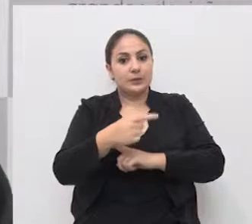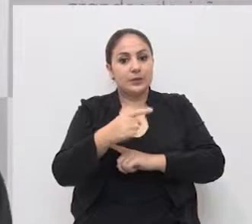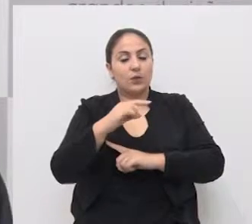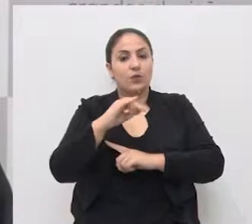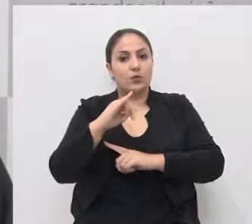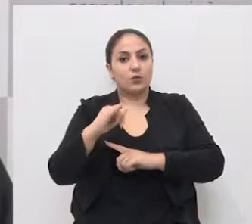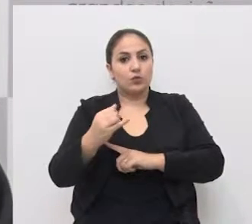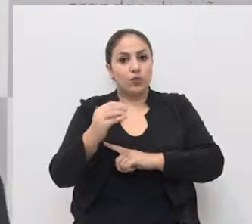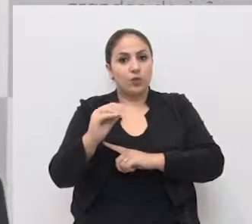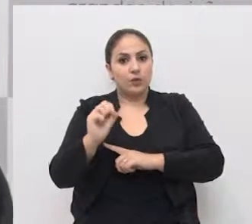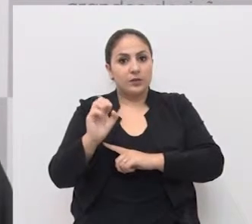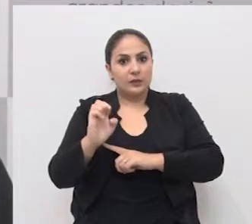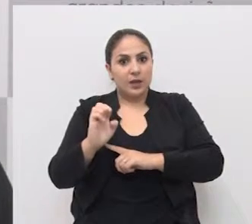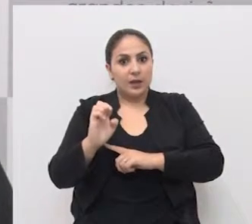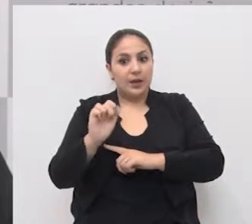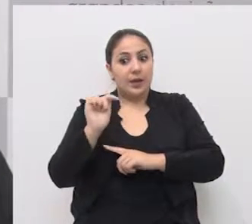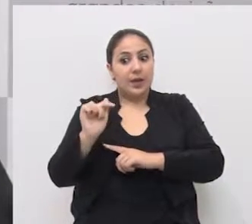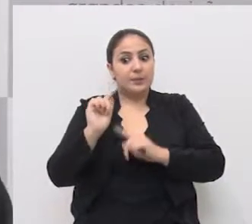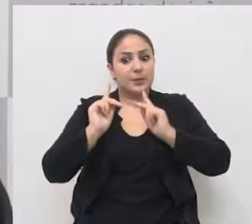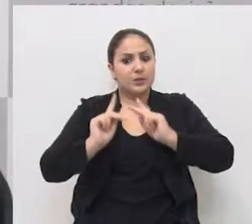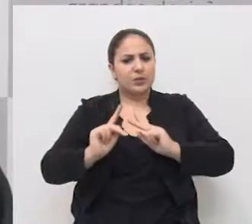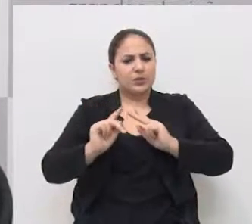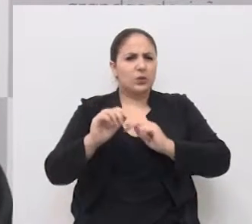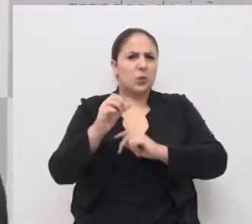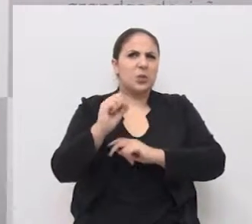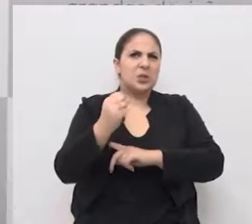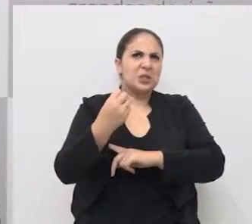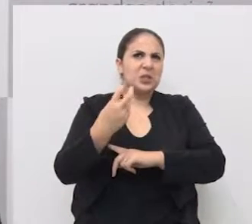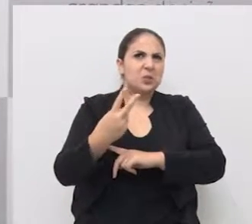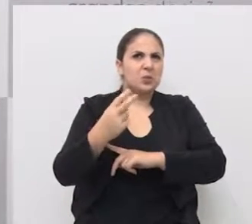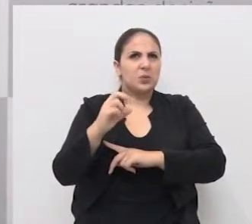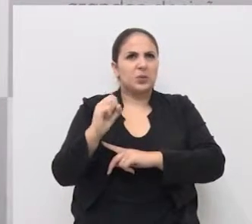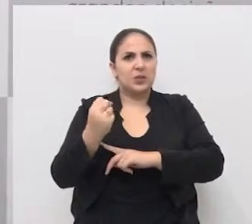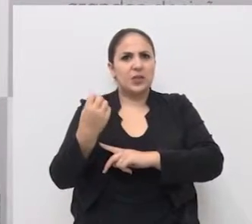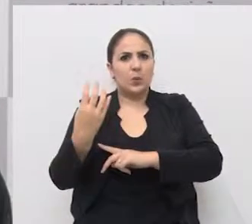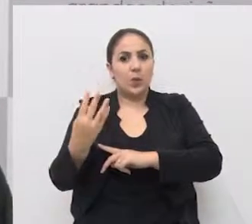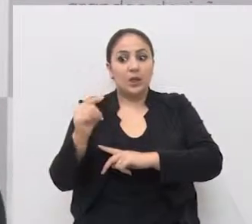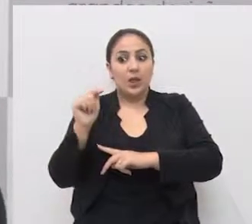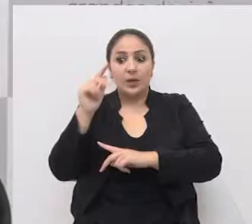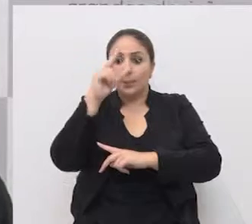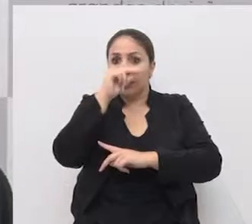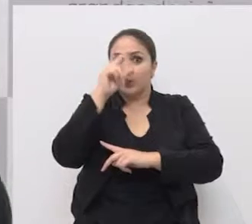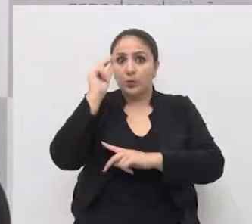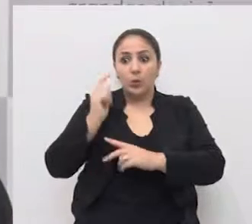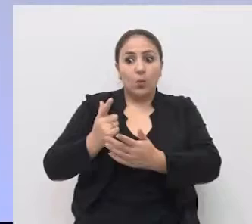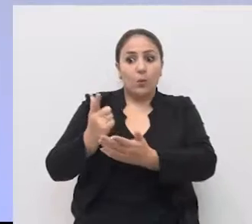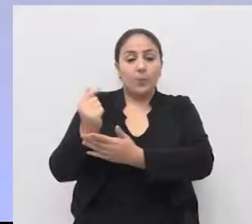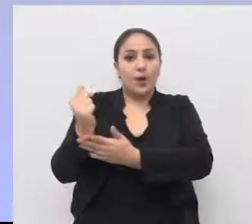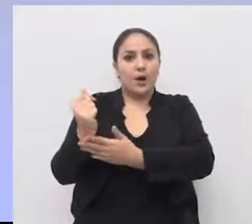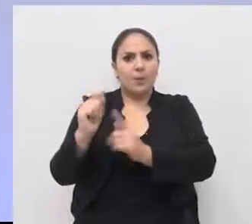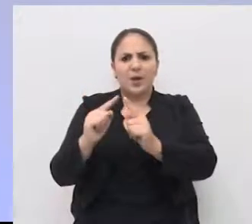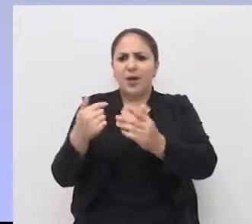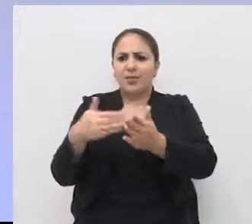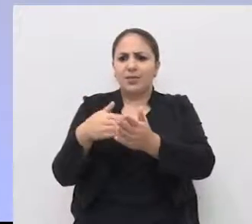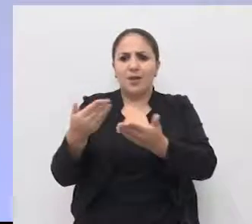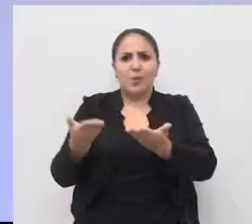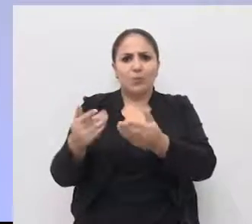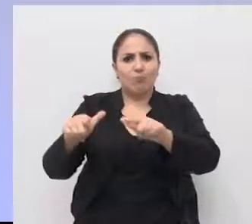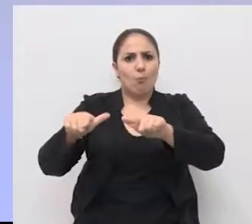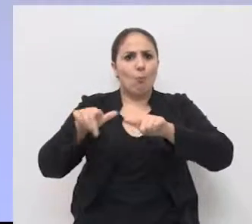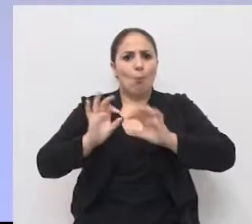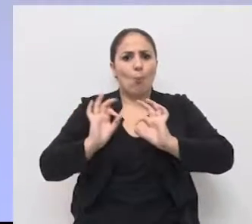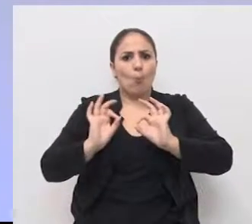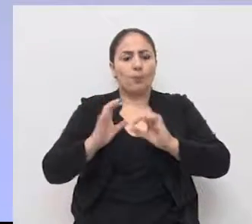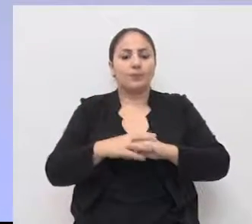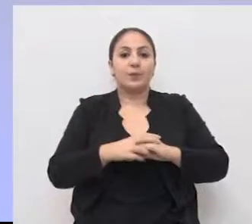que lá em 82, em 84, compraram da prefeitura os seus lotes e até hoje não ganharam a escritura. 85